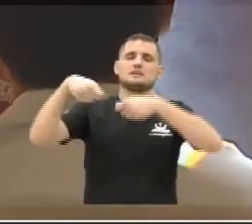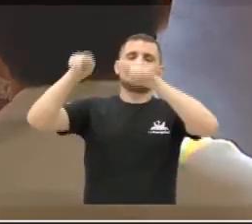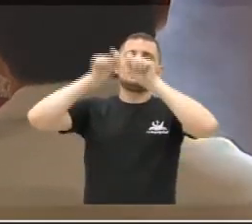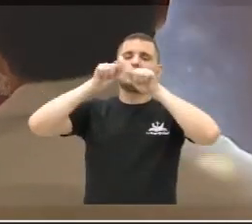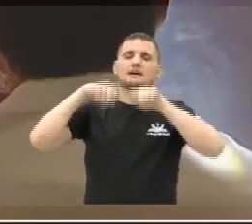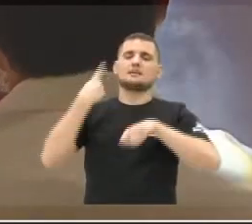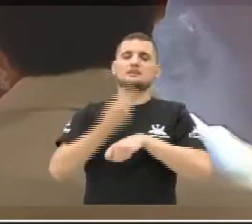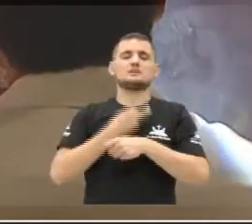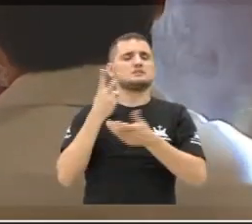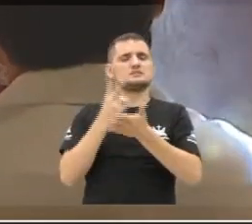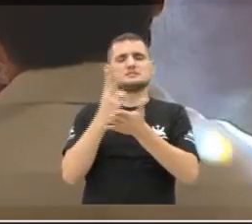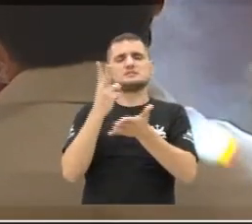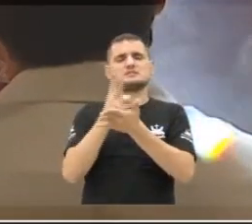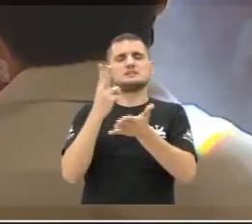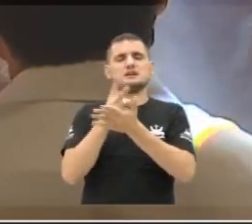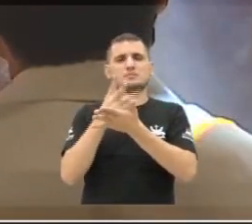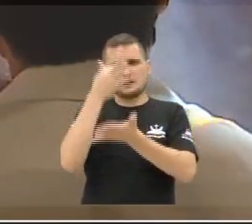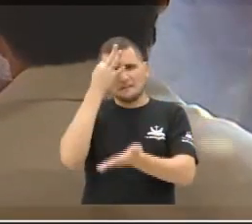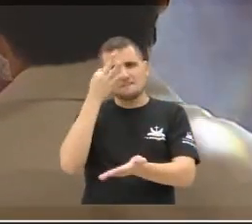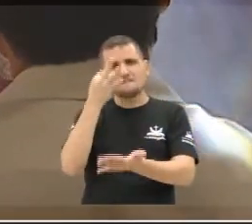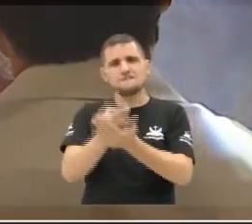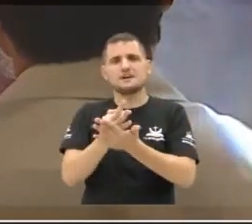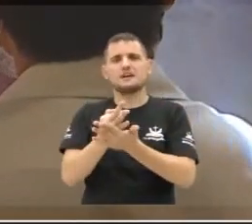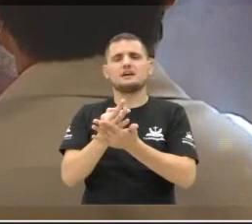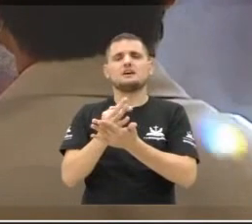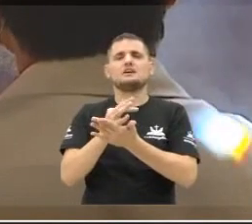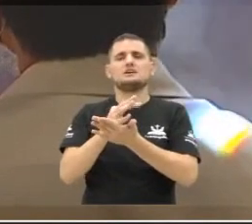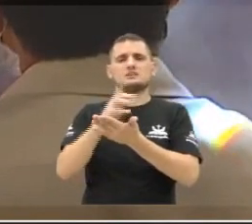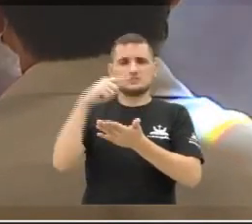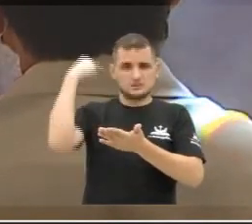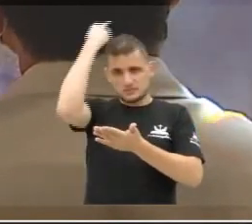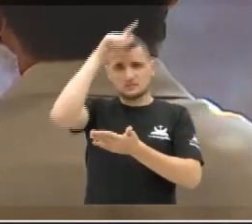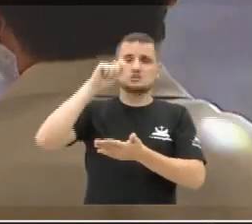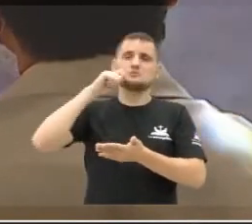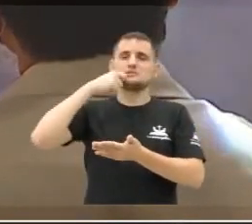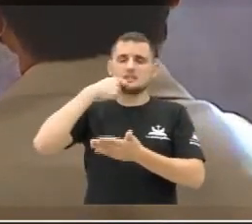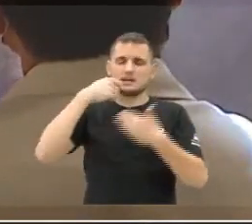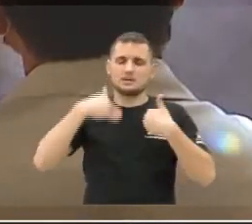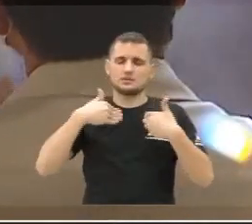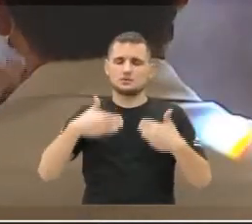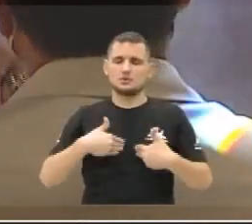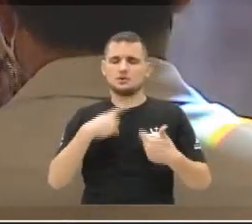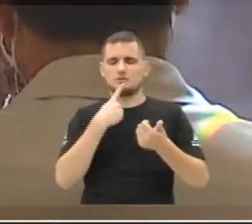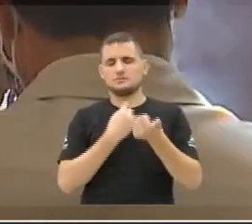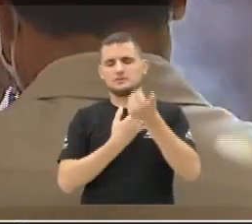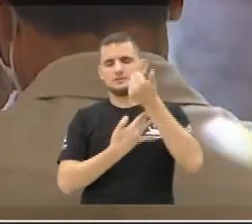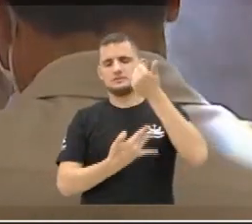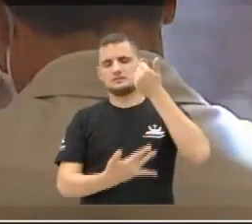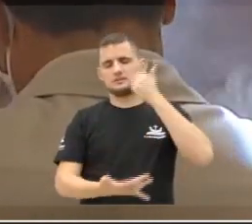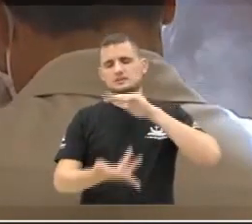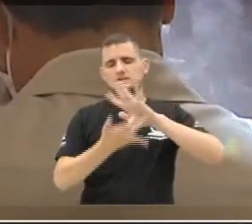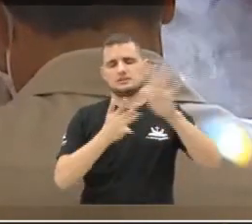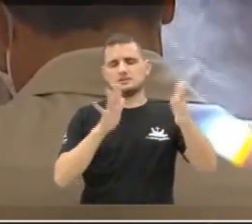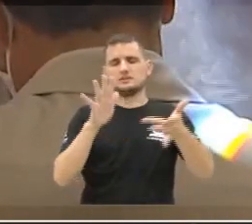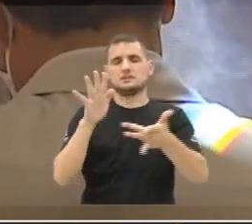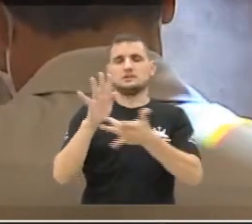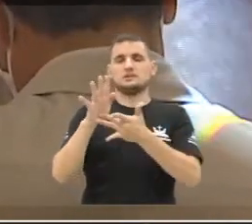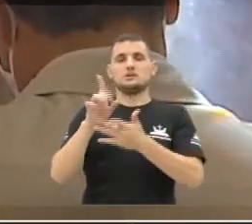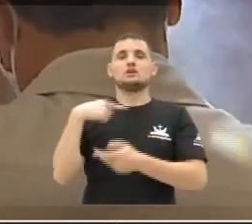concedei-nos tal veneração pelos sagrados mistérios do vosso corpo e do vosso